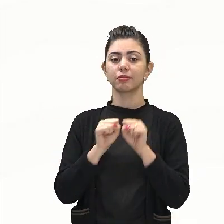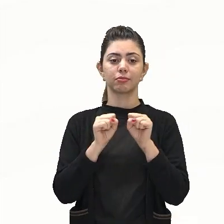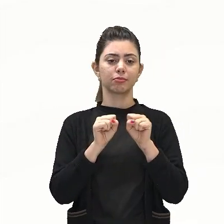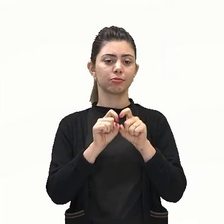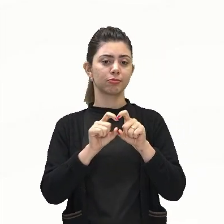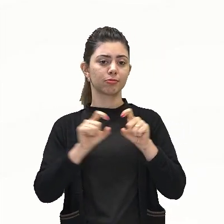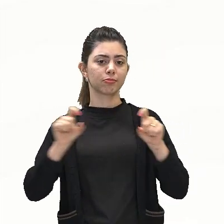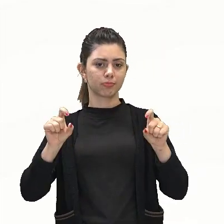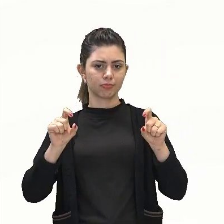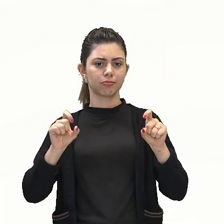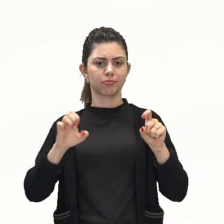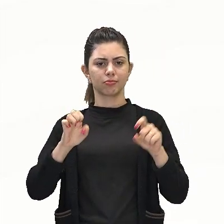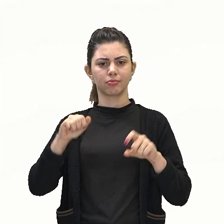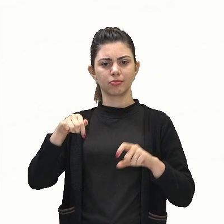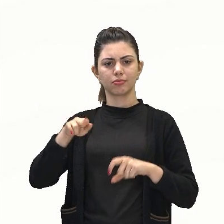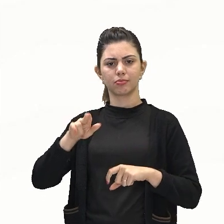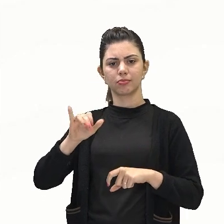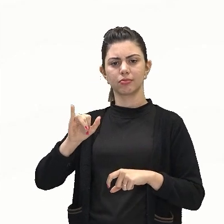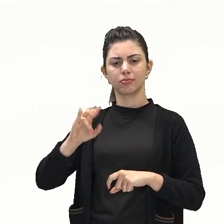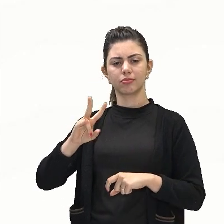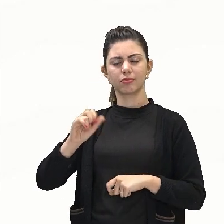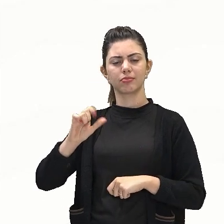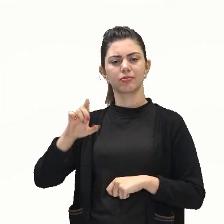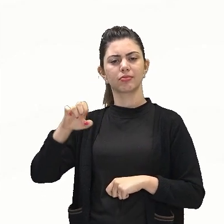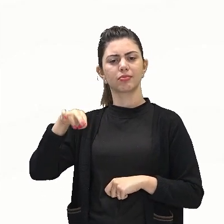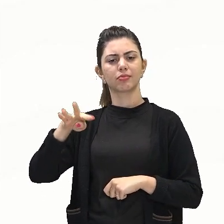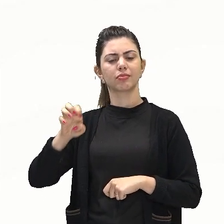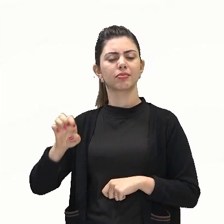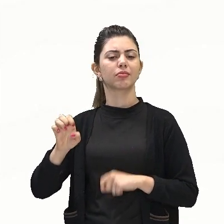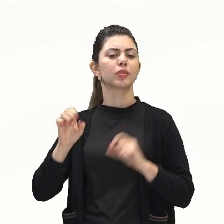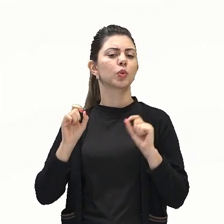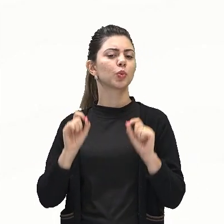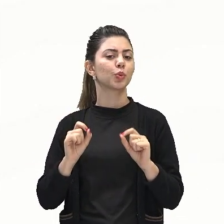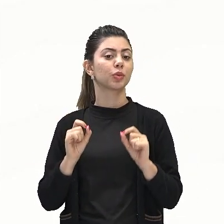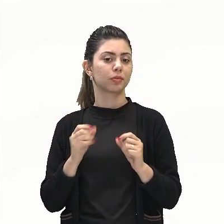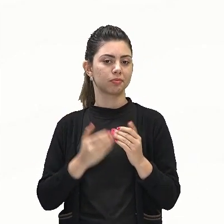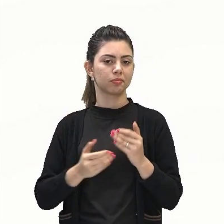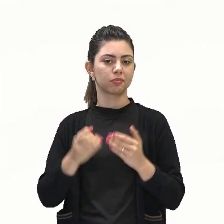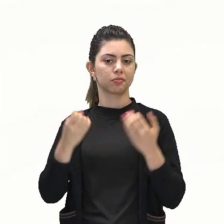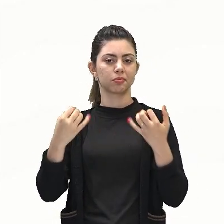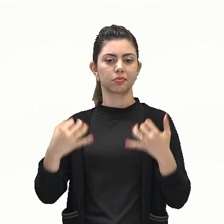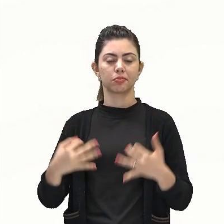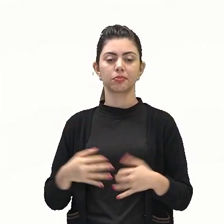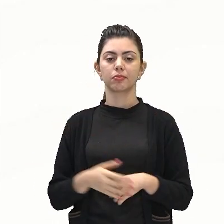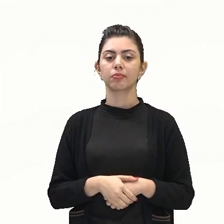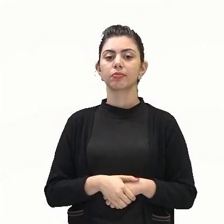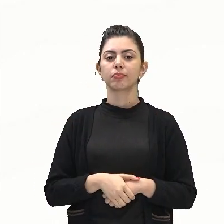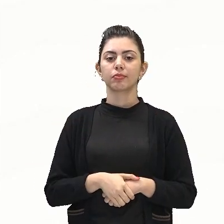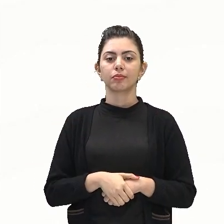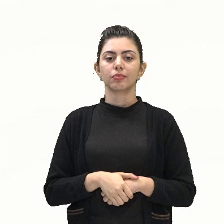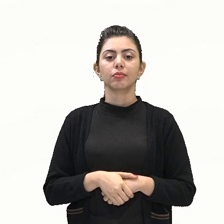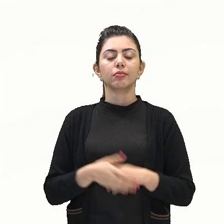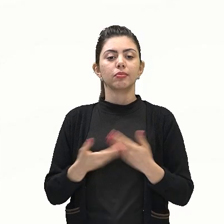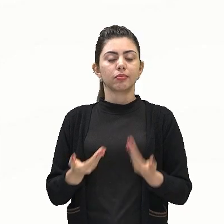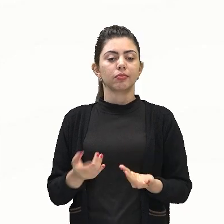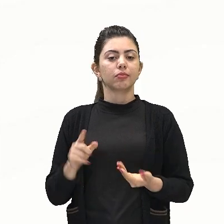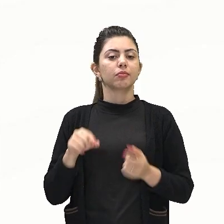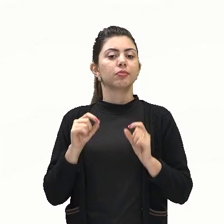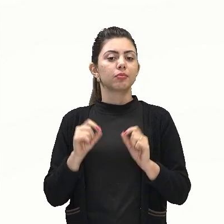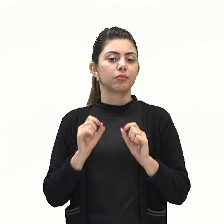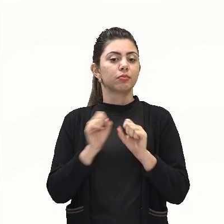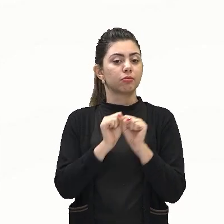que são, né? O que são sistemas equivalentes? Sistemas equivalentes, como o próprio nome diz, o que é